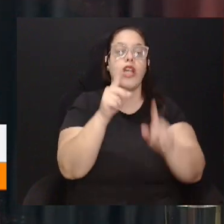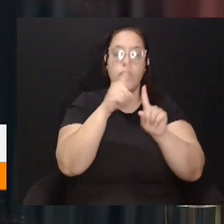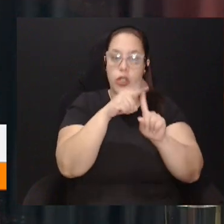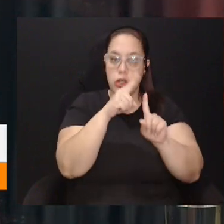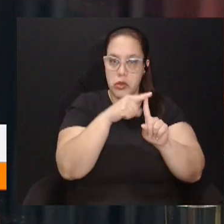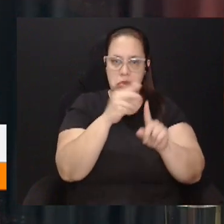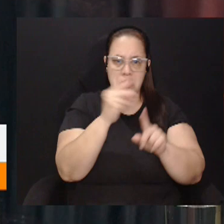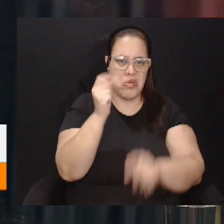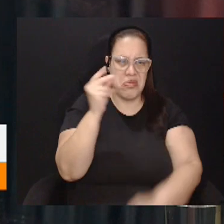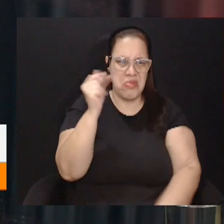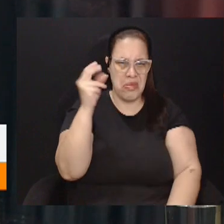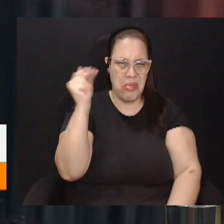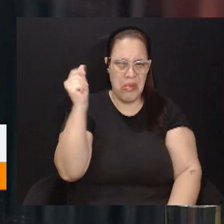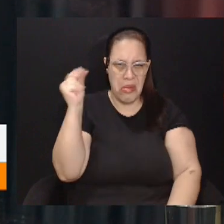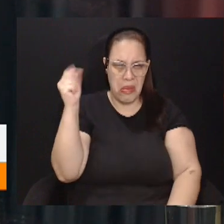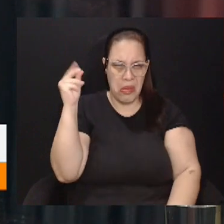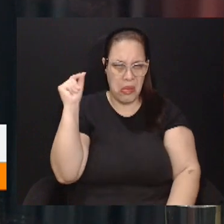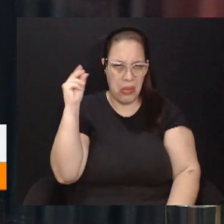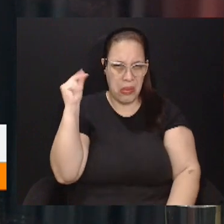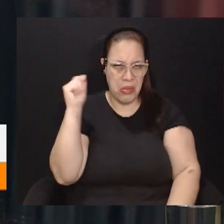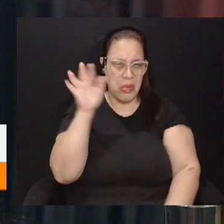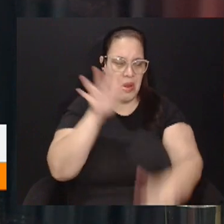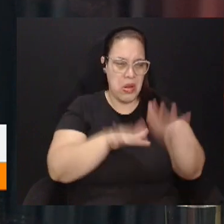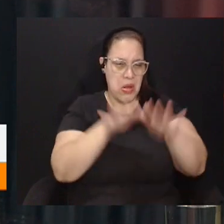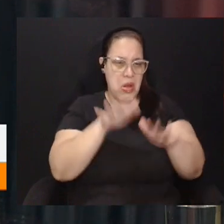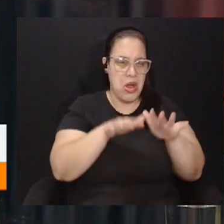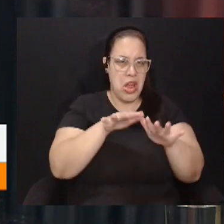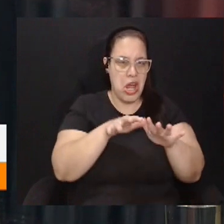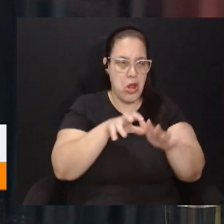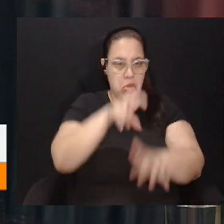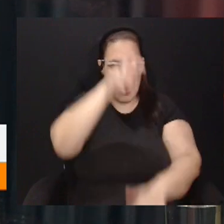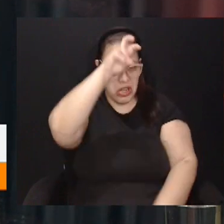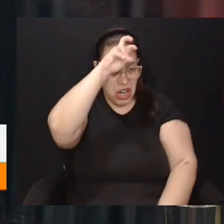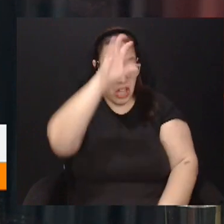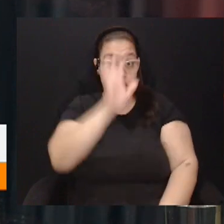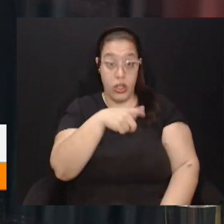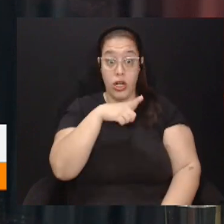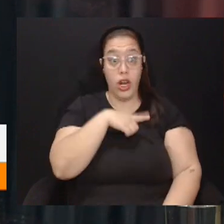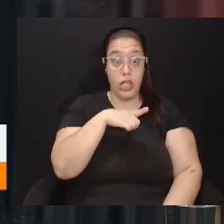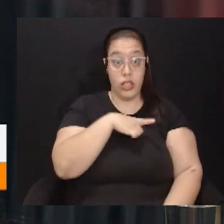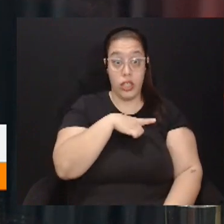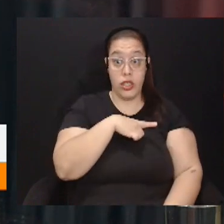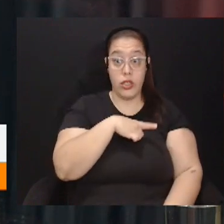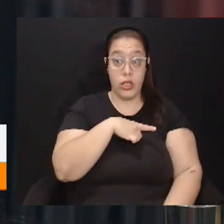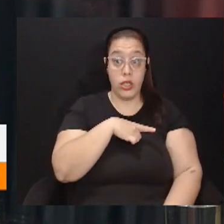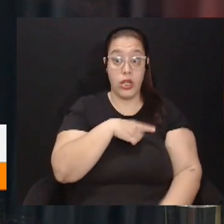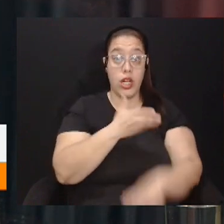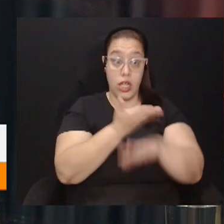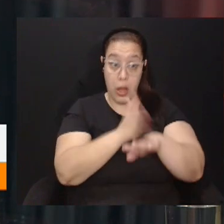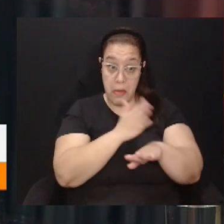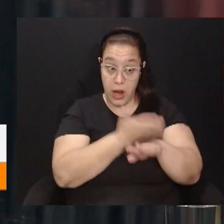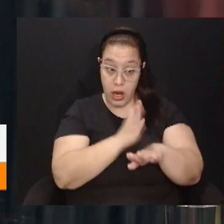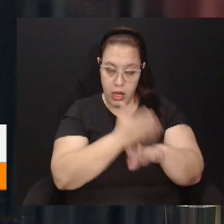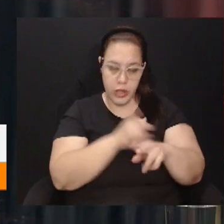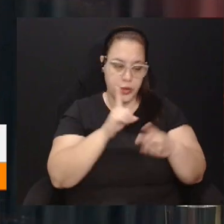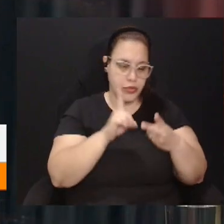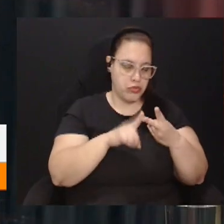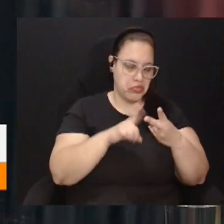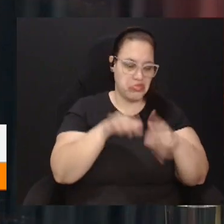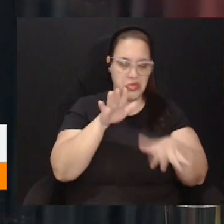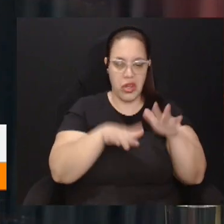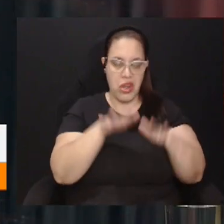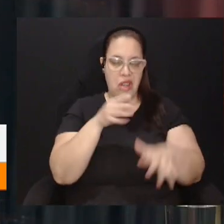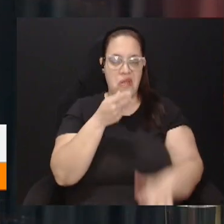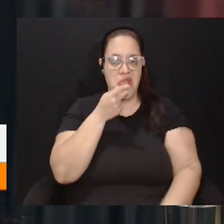antiguidade. Então, entre os egípcios já havia, né, essa prática, alguns falam a respeito